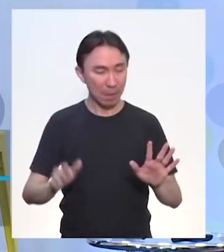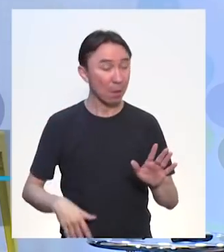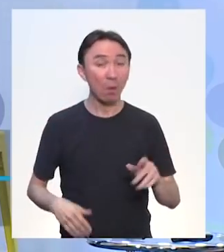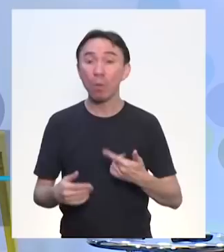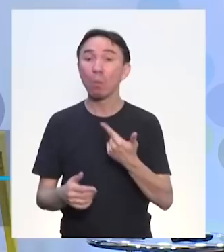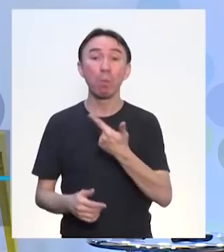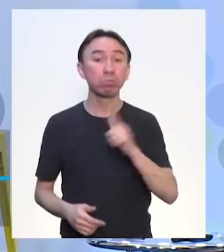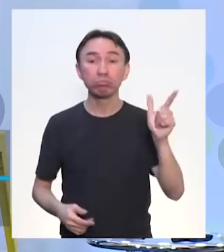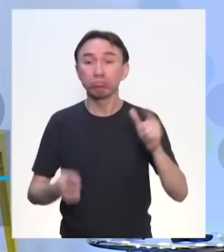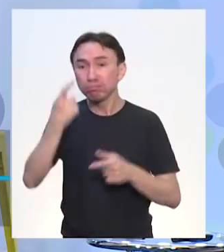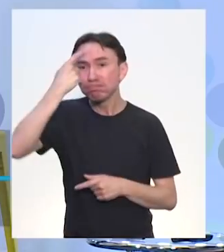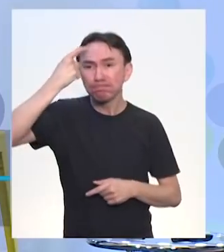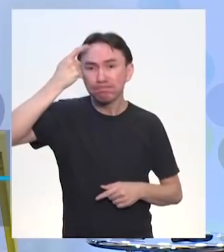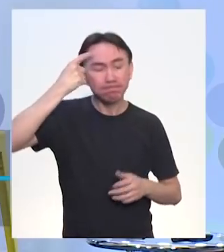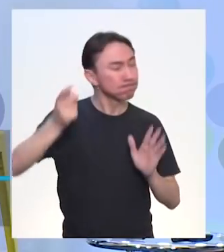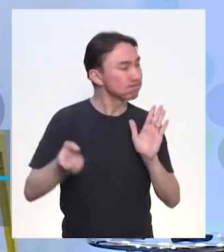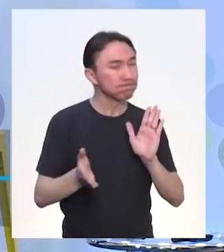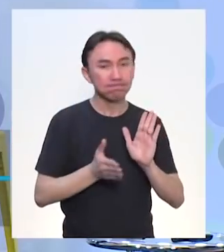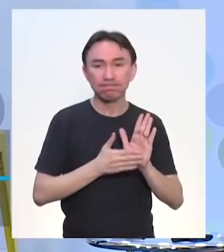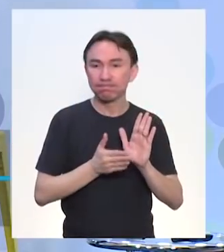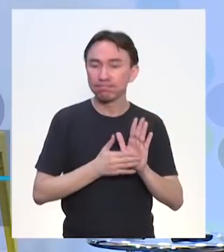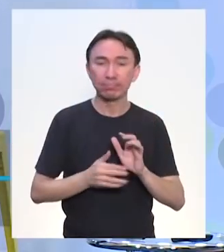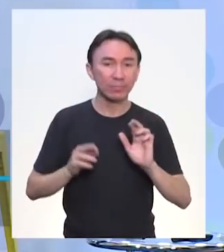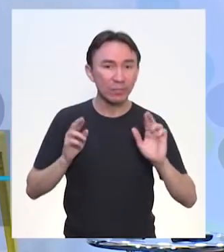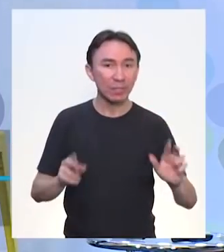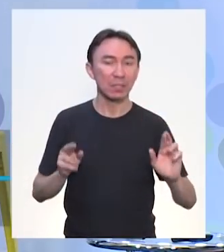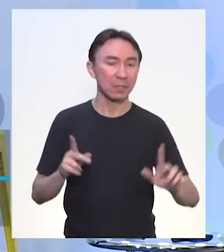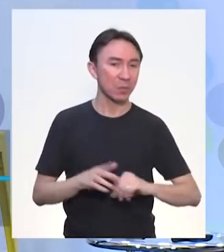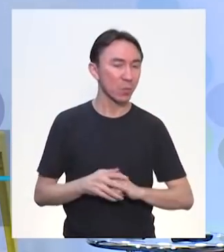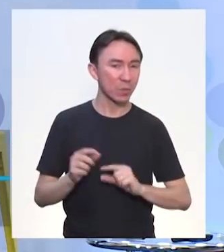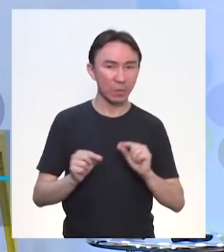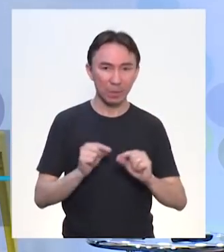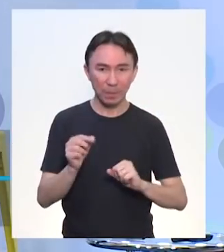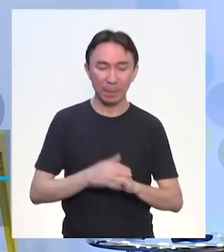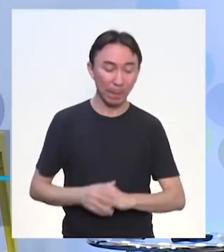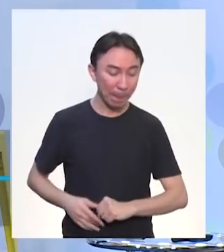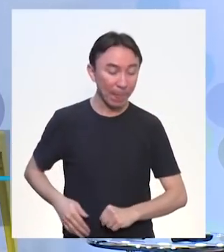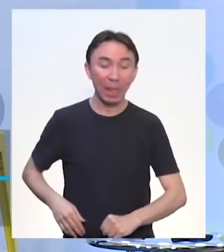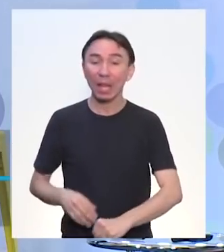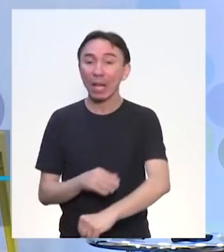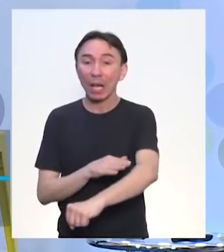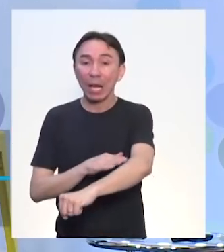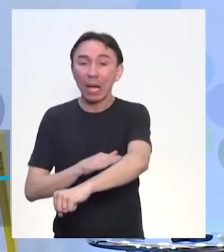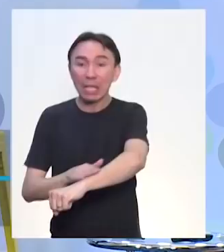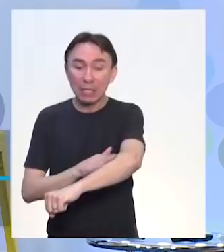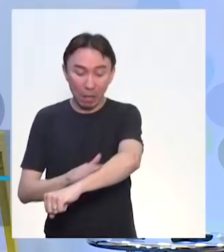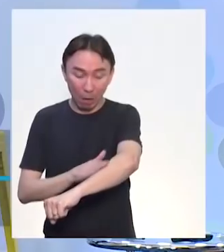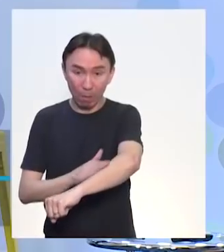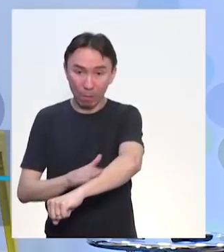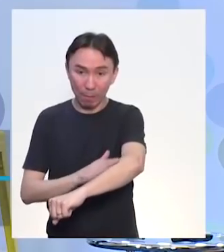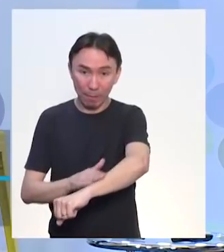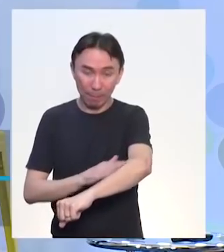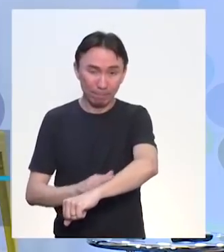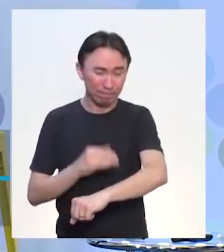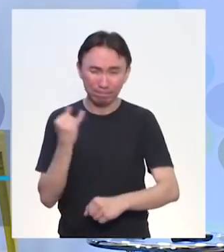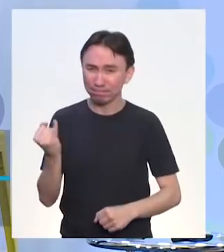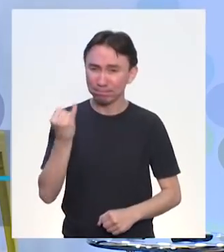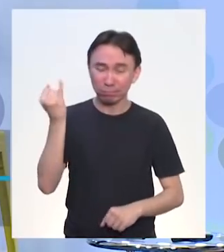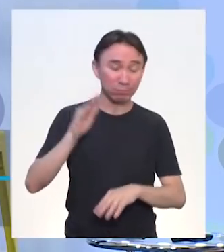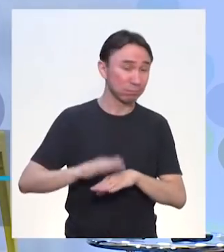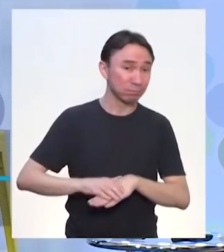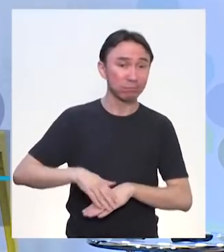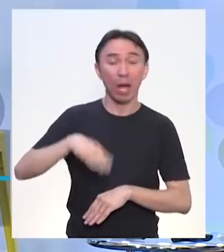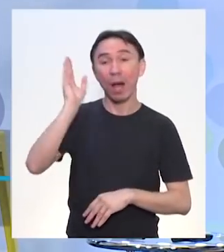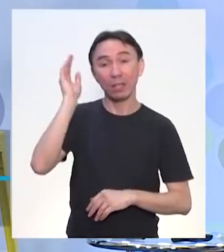que a questão racial fosse mais importante que as questões econômicas e sociais, por incrível que pareça,